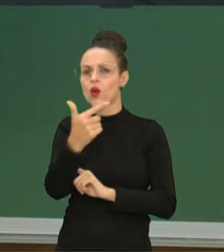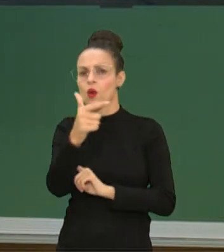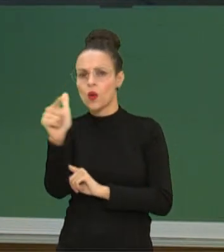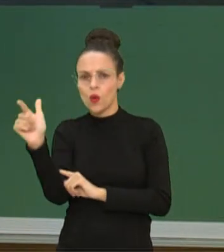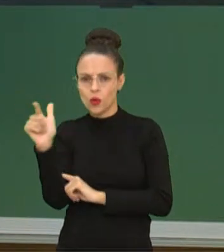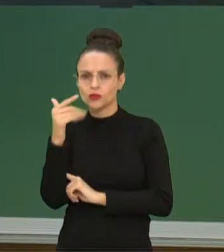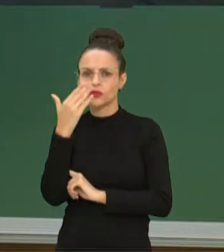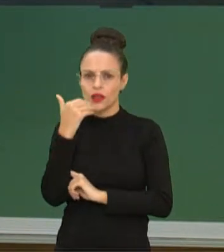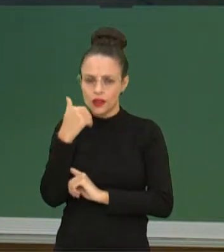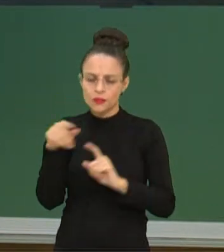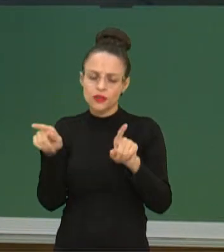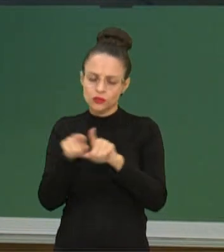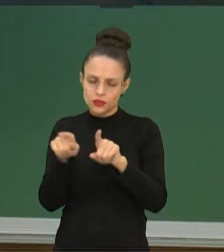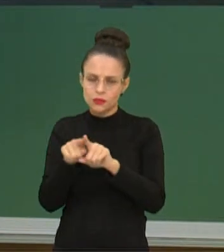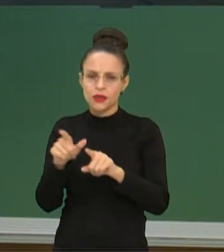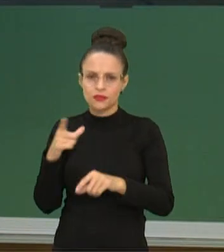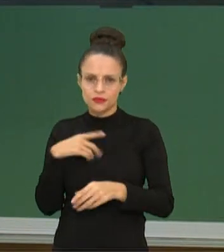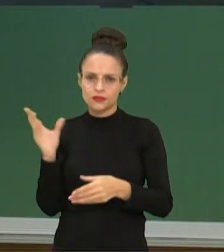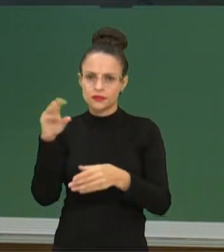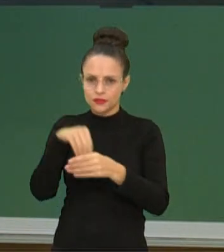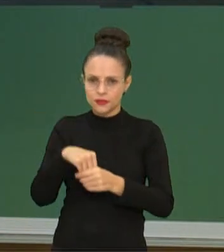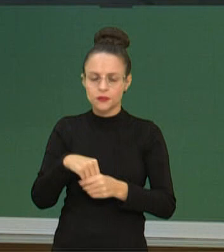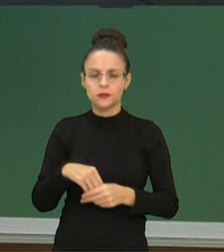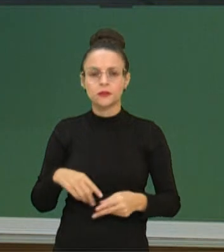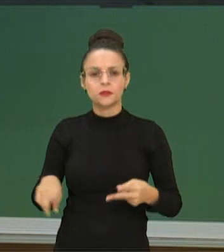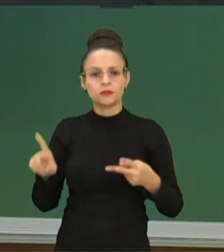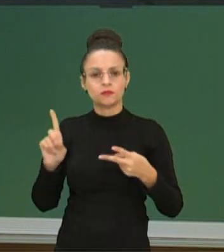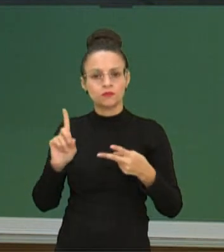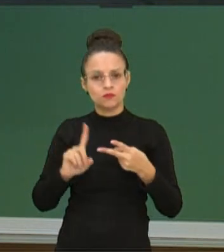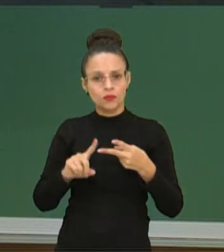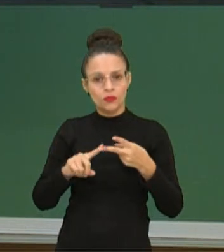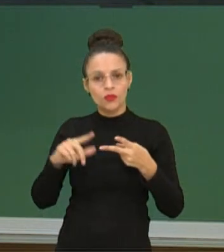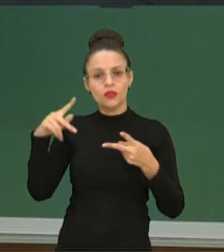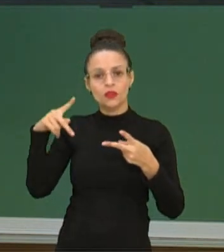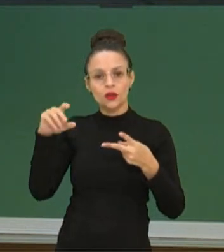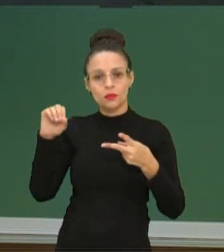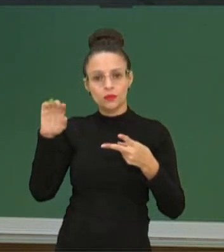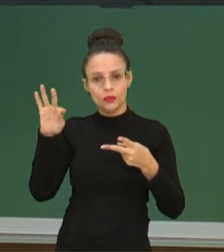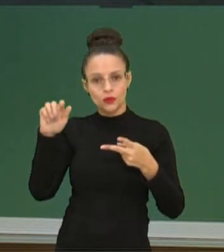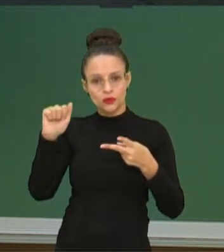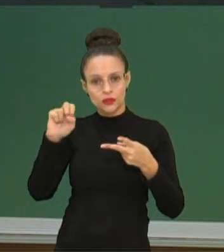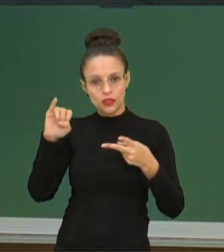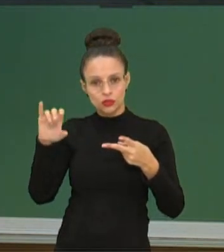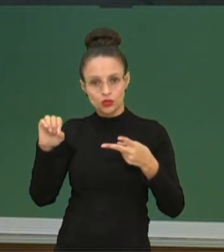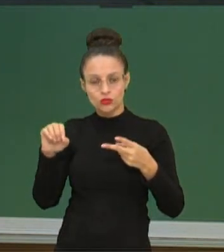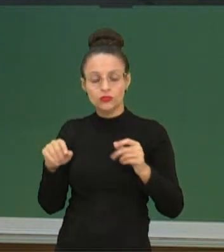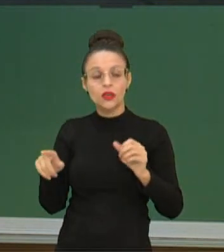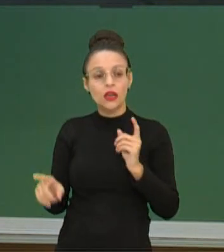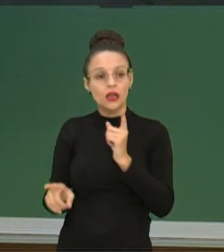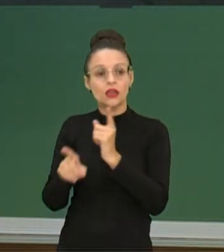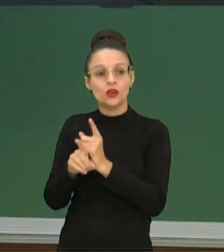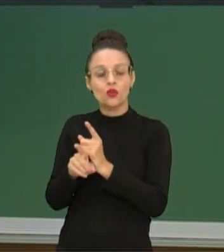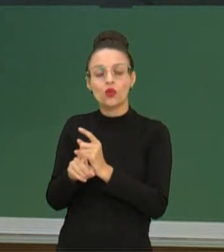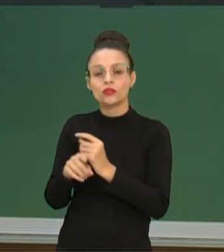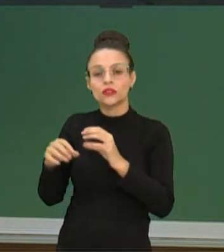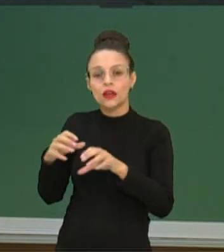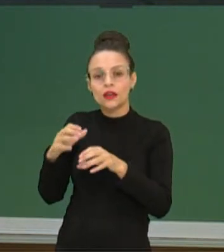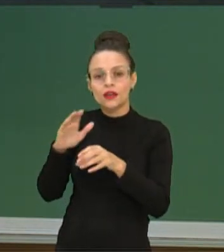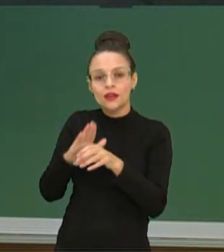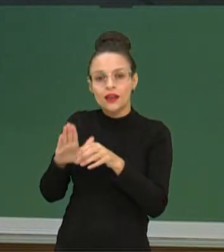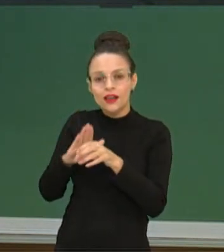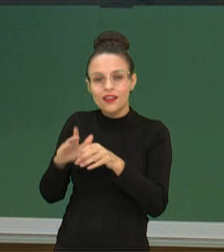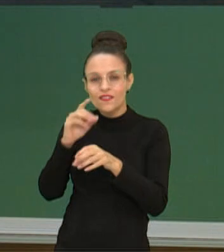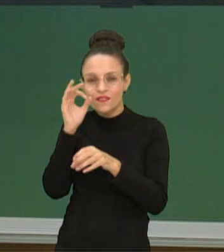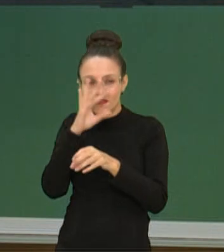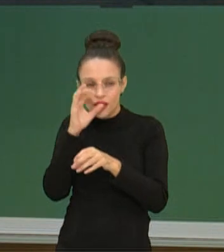alimentos industrializados também tem sódio, tá? O potássio, no abacate tem bastante potássio, na